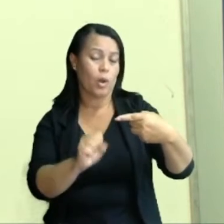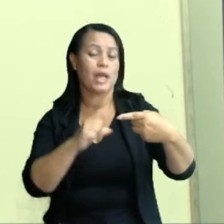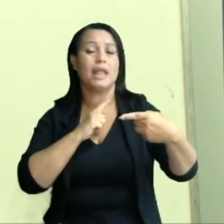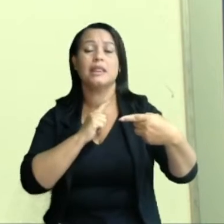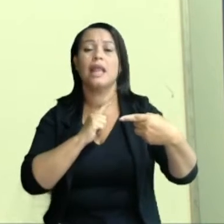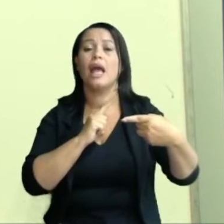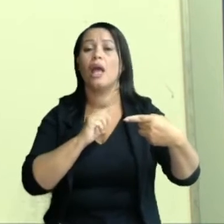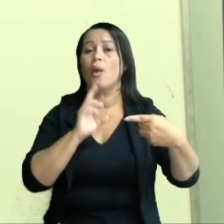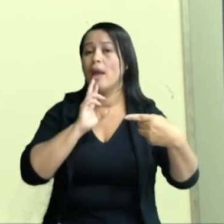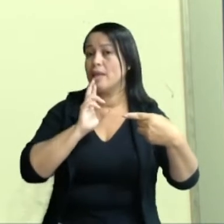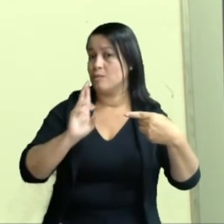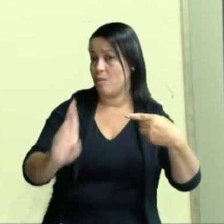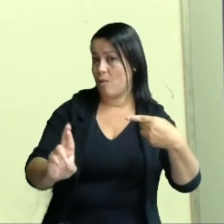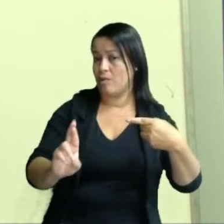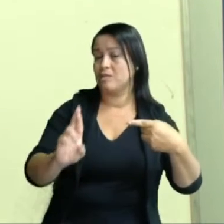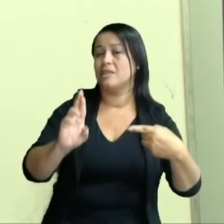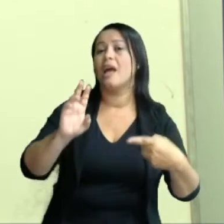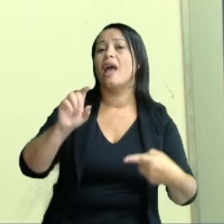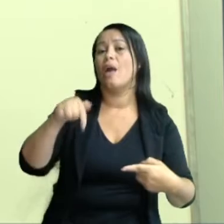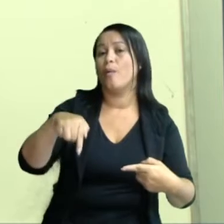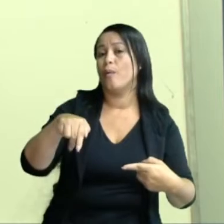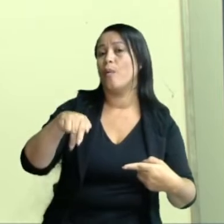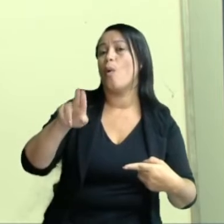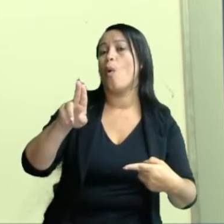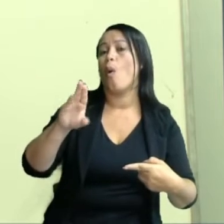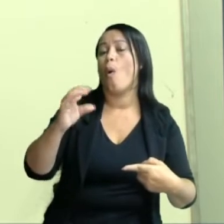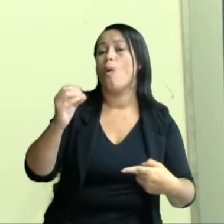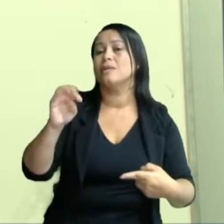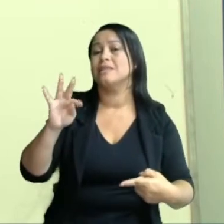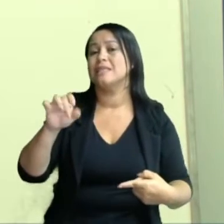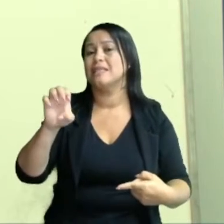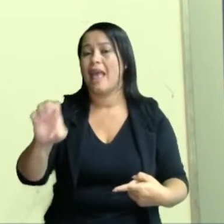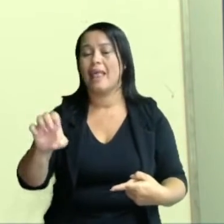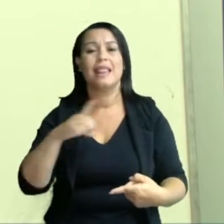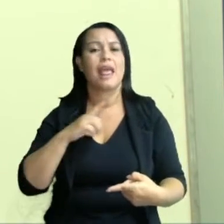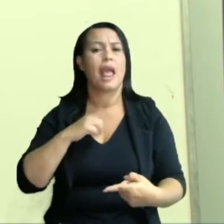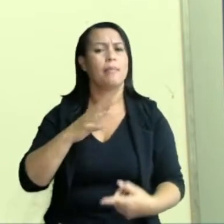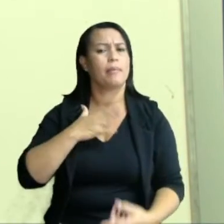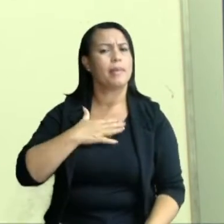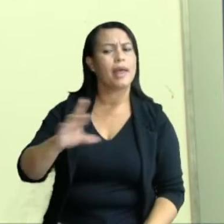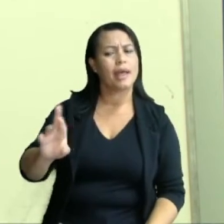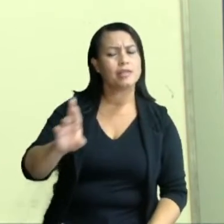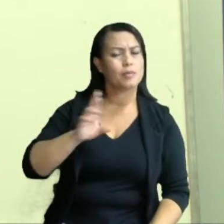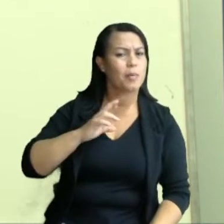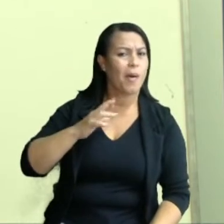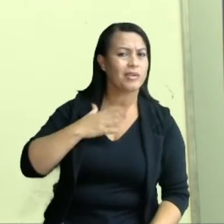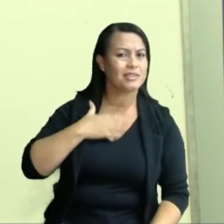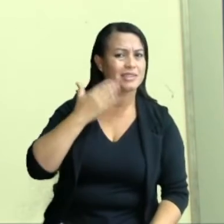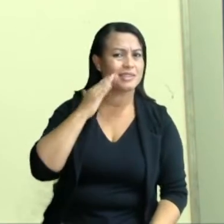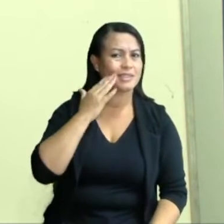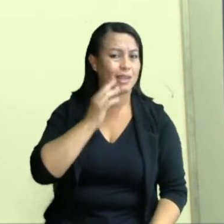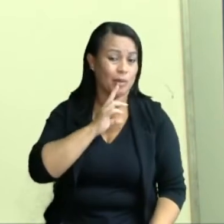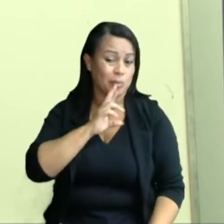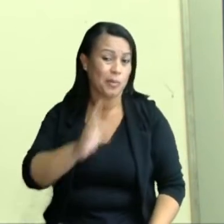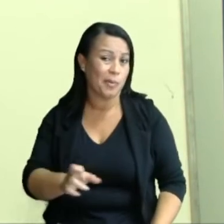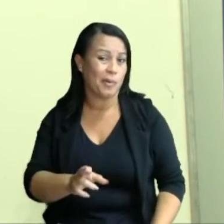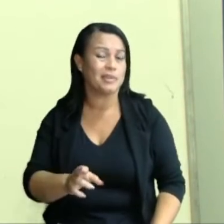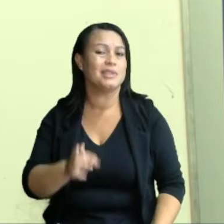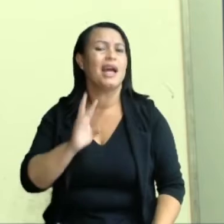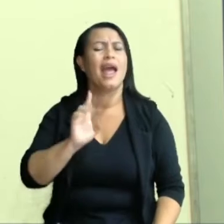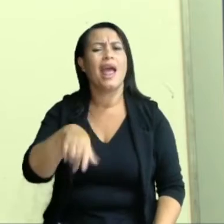a minha resposta, o meu resultado, tá certo? Então, quociente